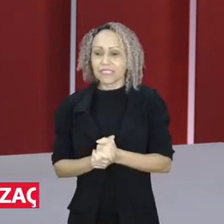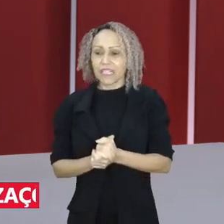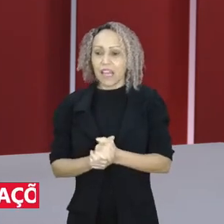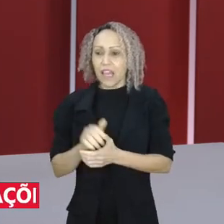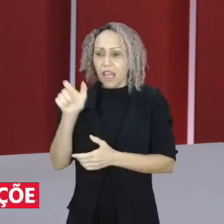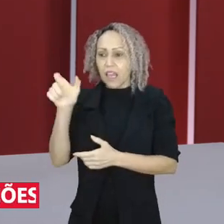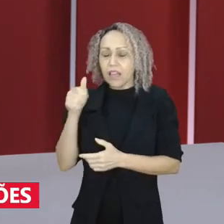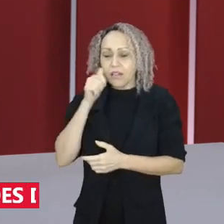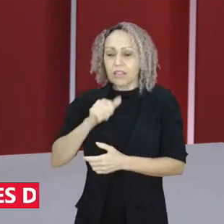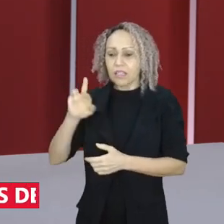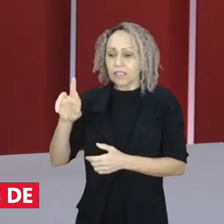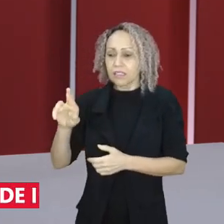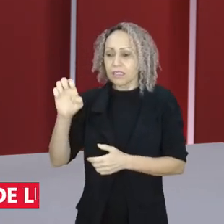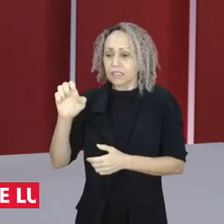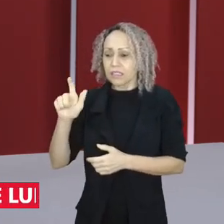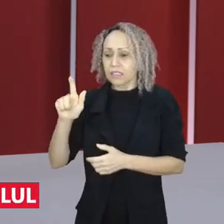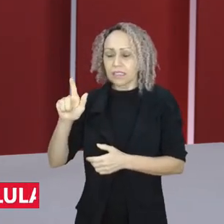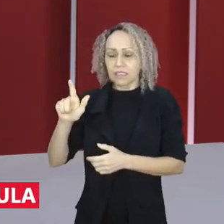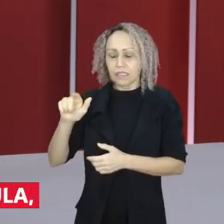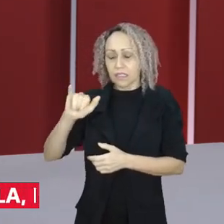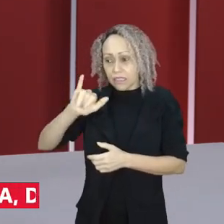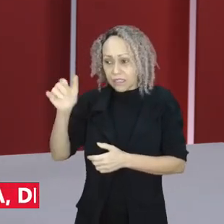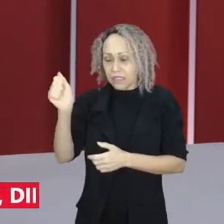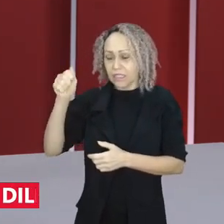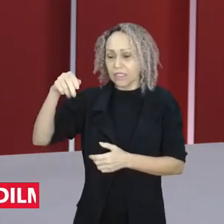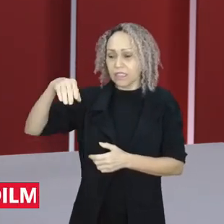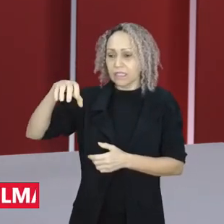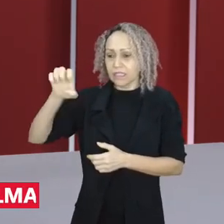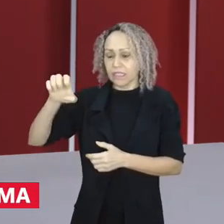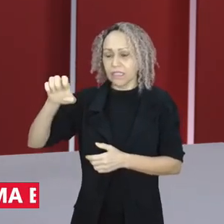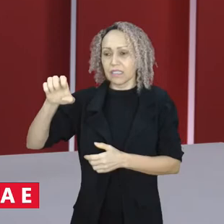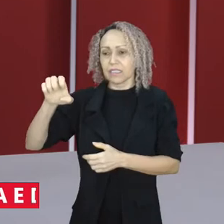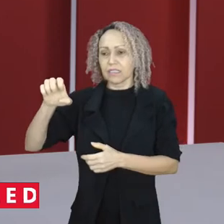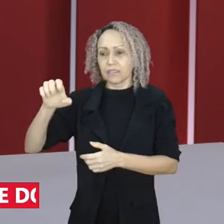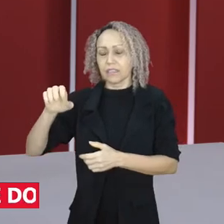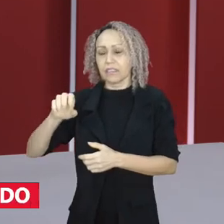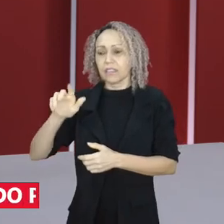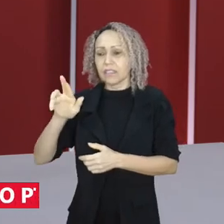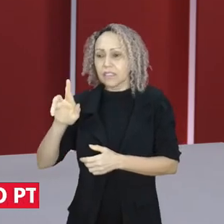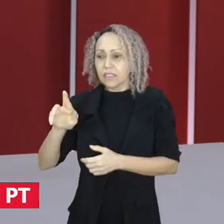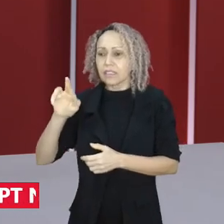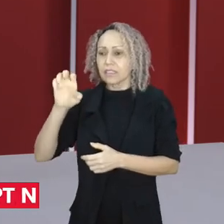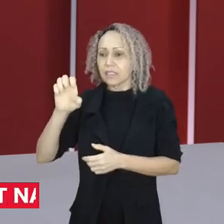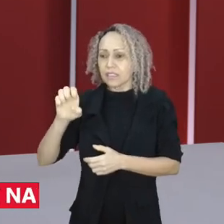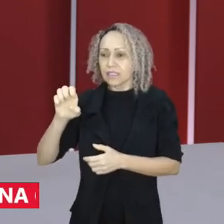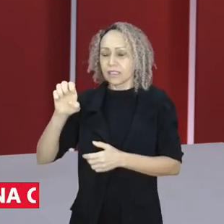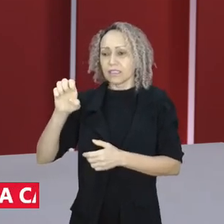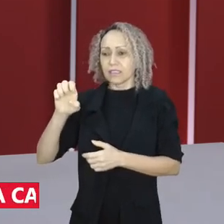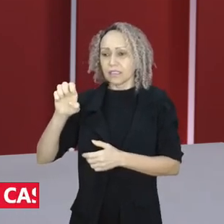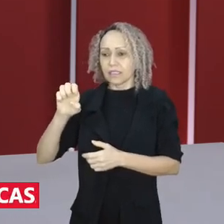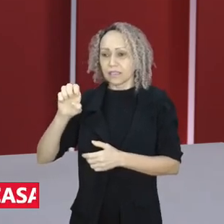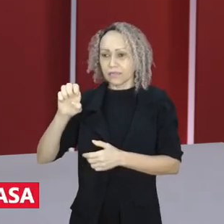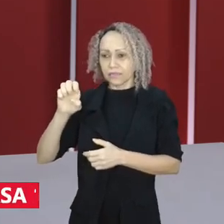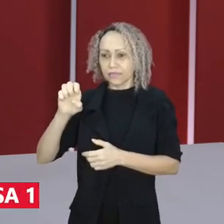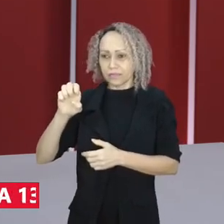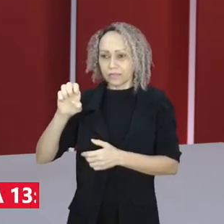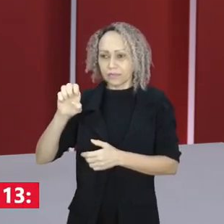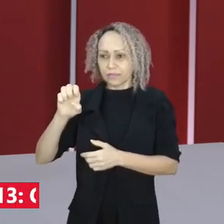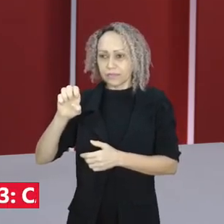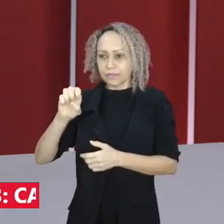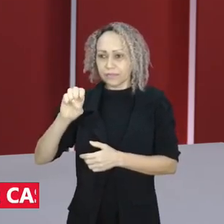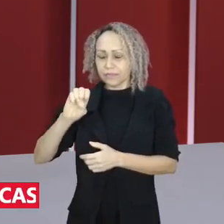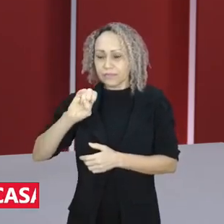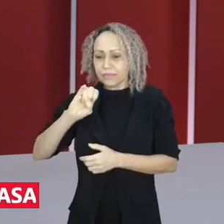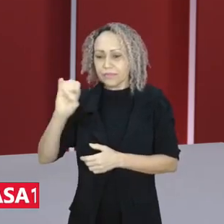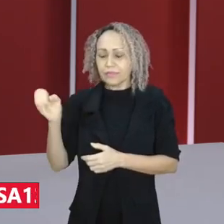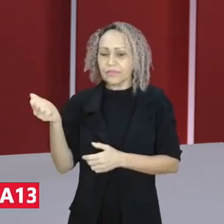Costa Alves também deixando Bom dia aqui Josi Negreiros falando lá de Porto Alegre no Rio Grande do Sul a Vera dando um